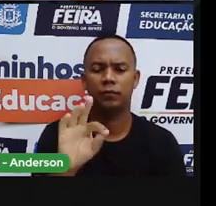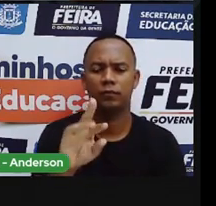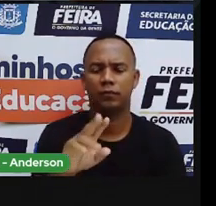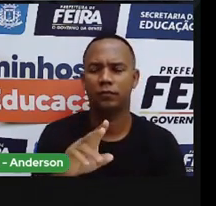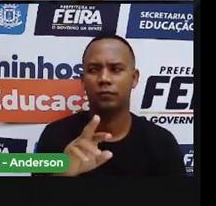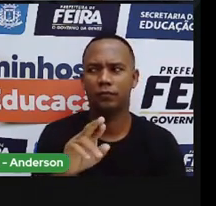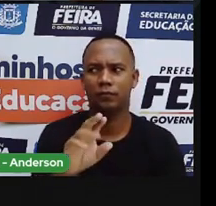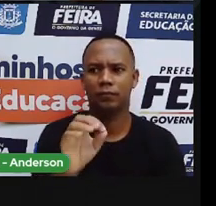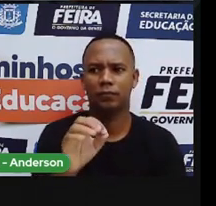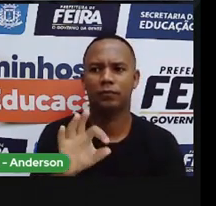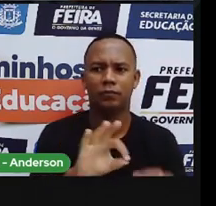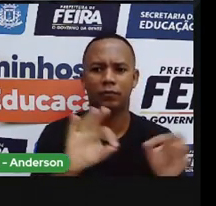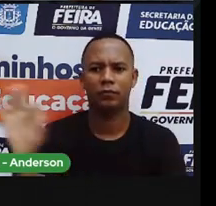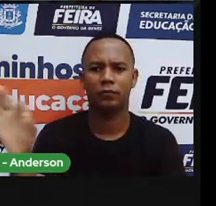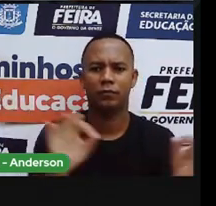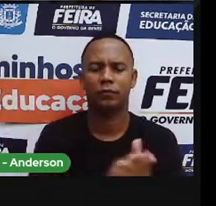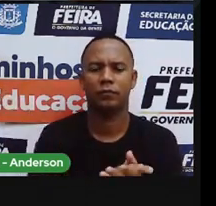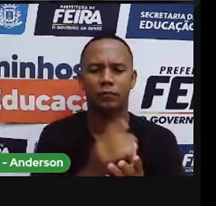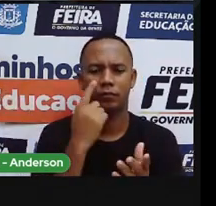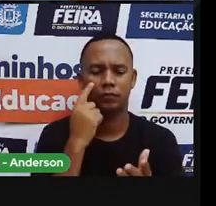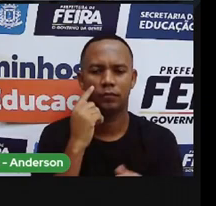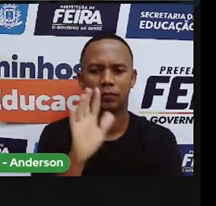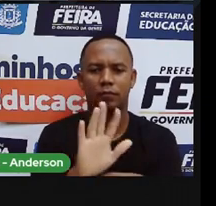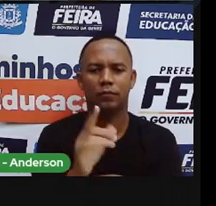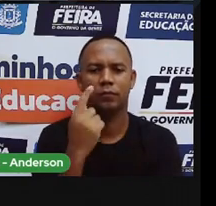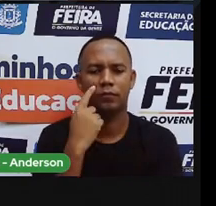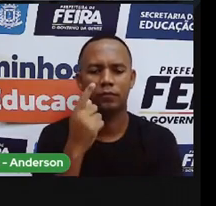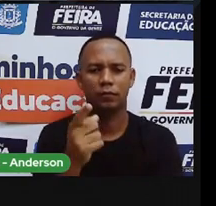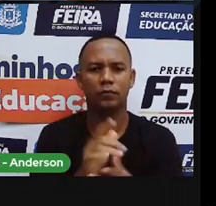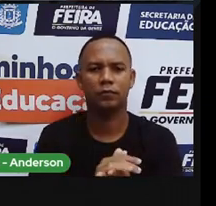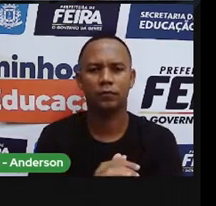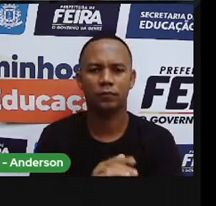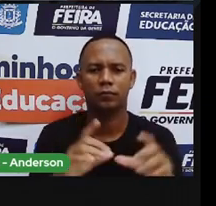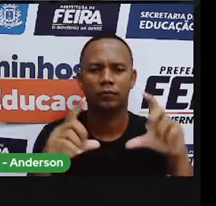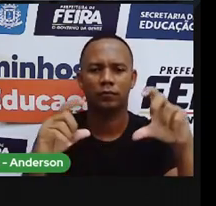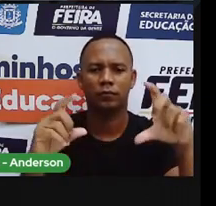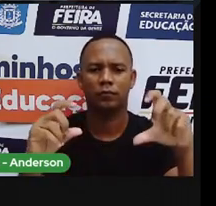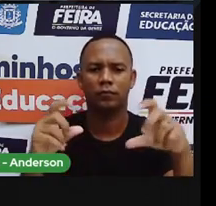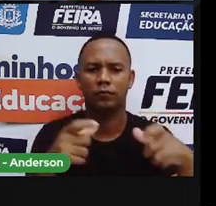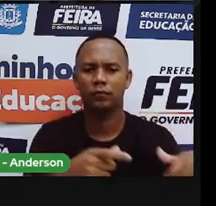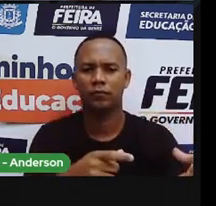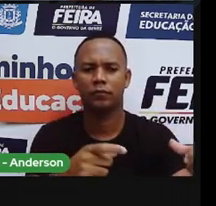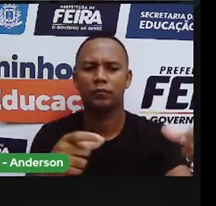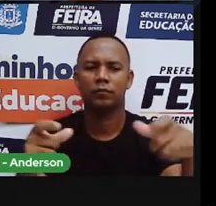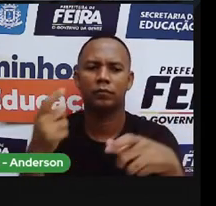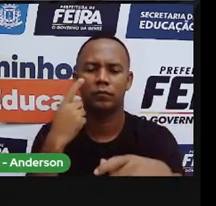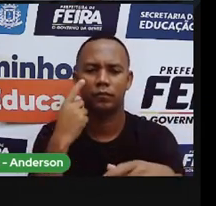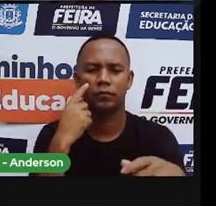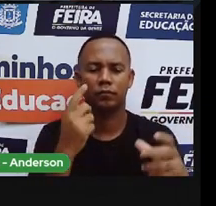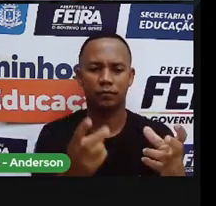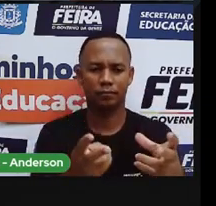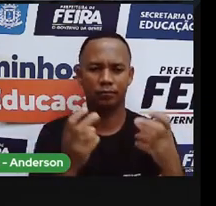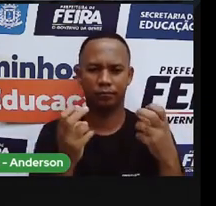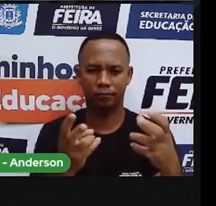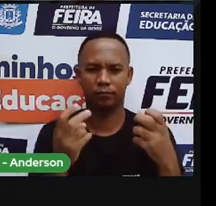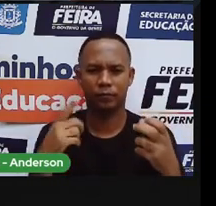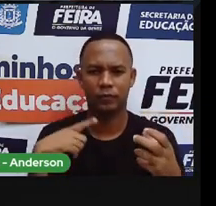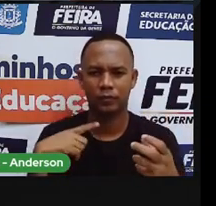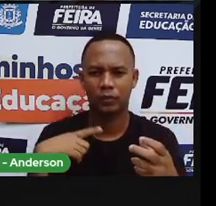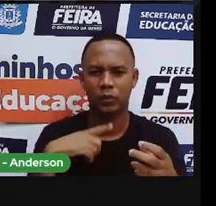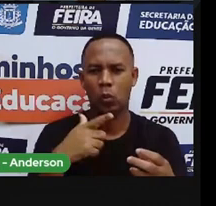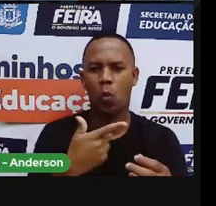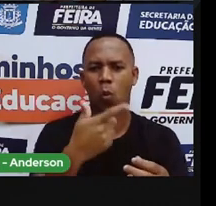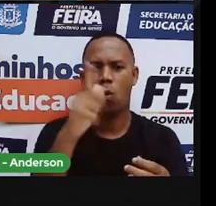Vamos lá. Tem uma imagem aí mostrando, né, os planetas. Em alguns lugares vocês vão perceber que existe um